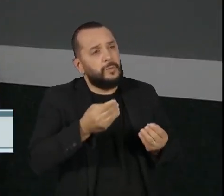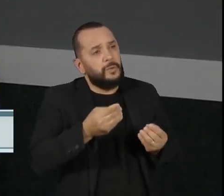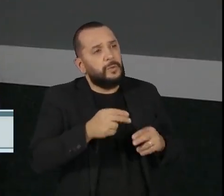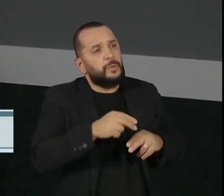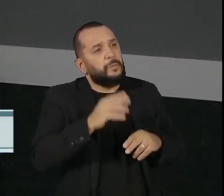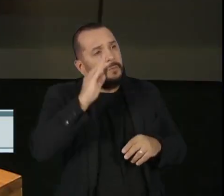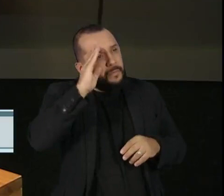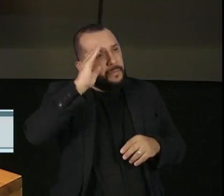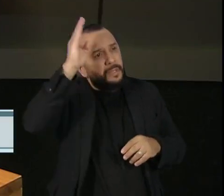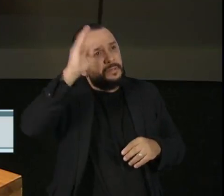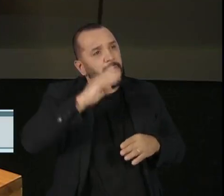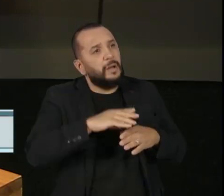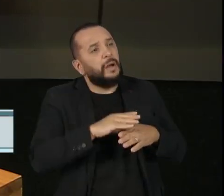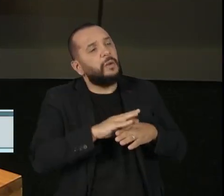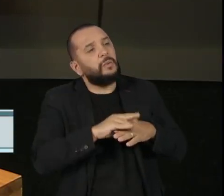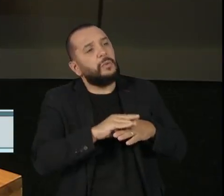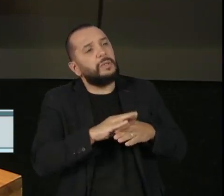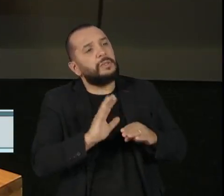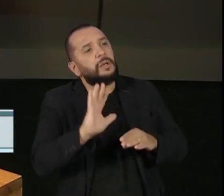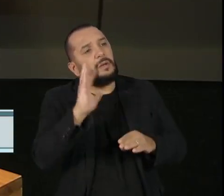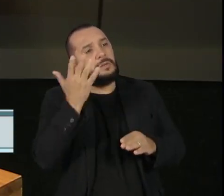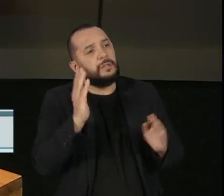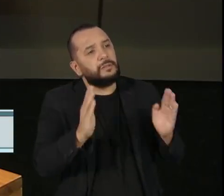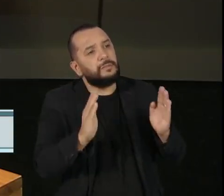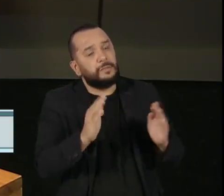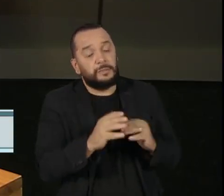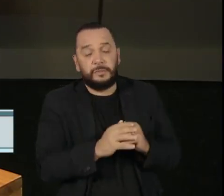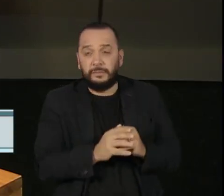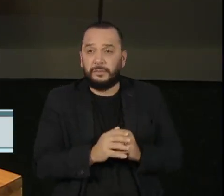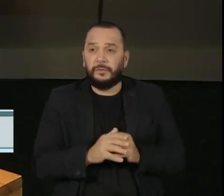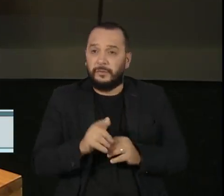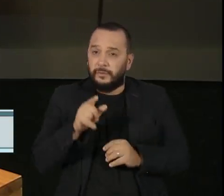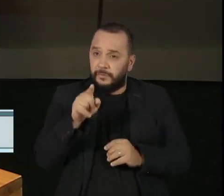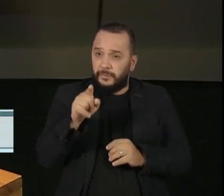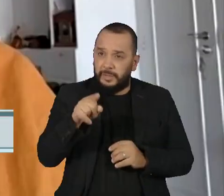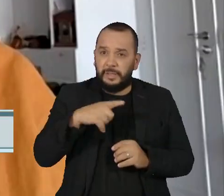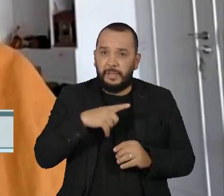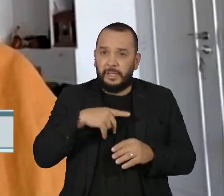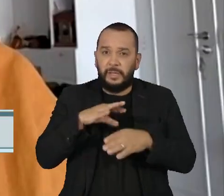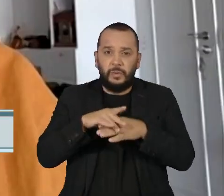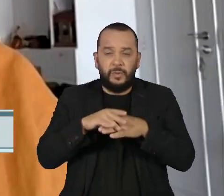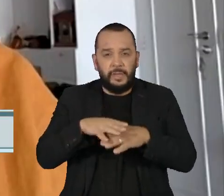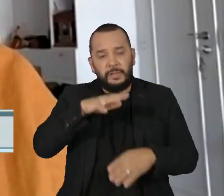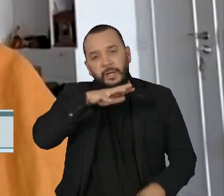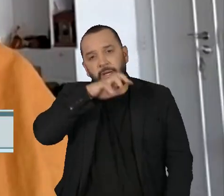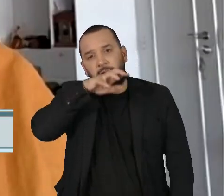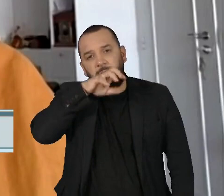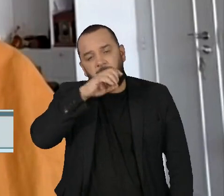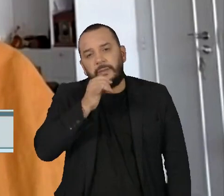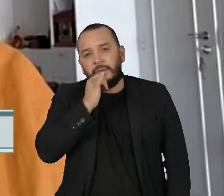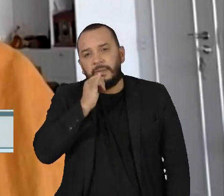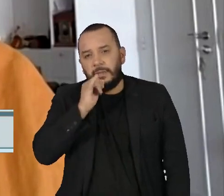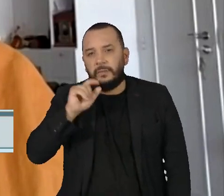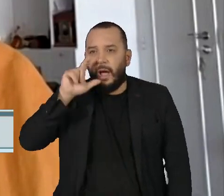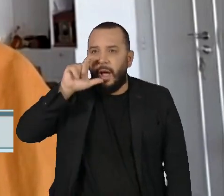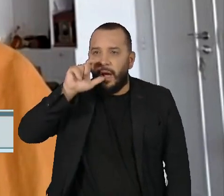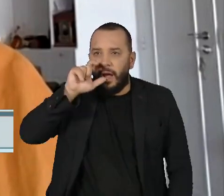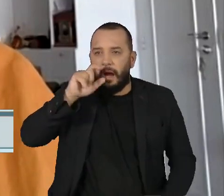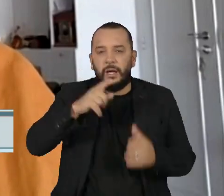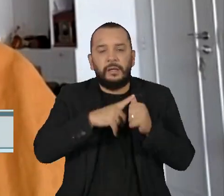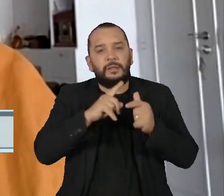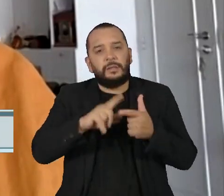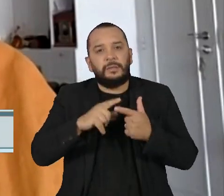respiratórias nessa época? Nessa época, principalmente quem tem algum histórico respiratório, como asma,